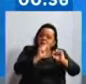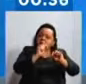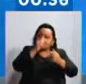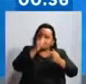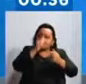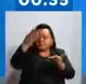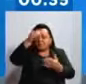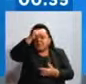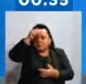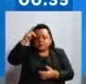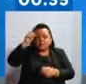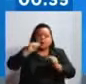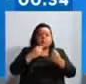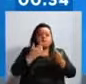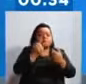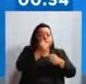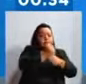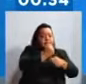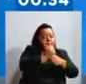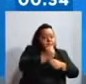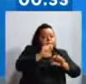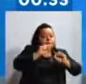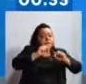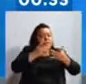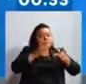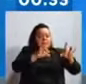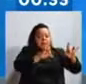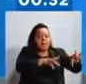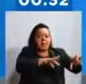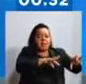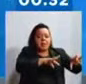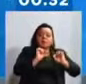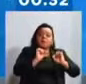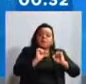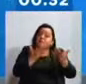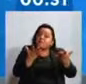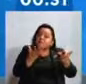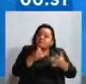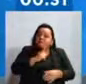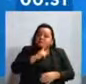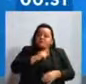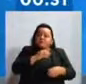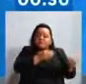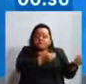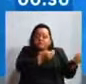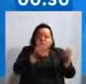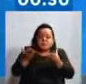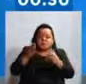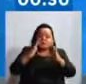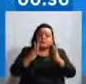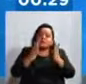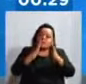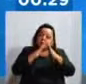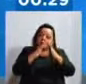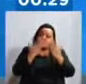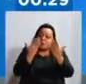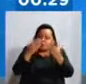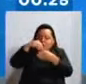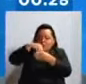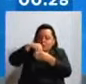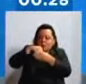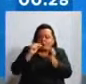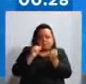construções que estão em completo abandono. Nós vamos trazer essas escolas que estão nesses locais